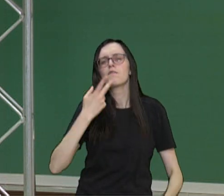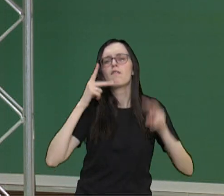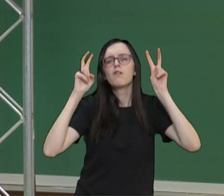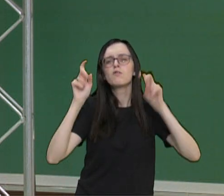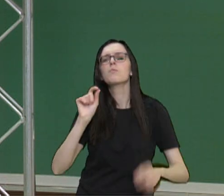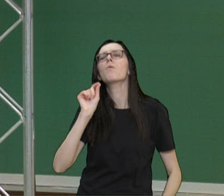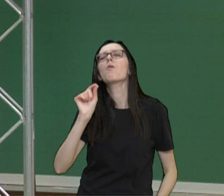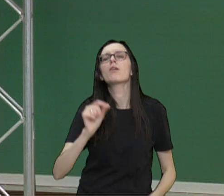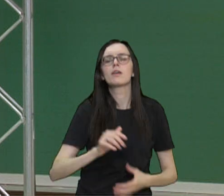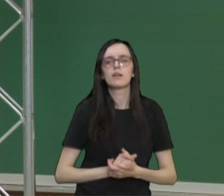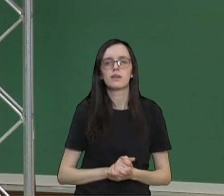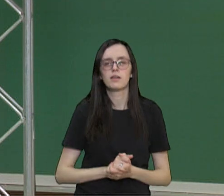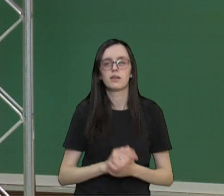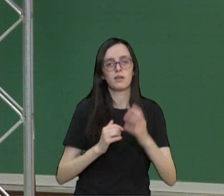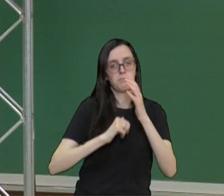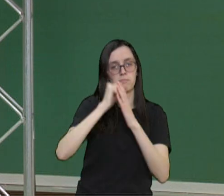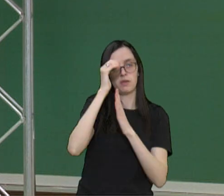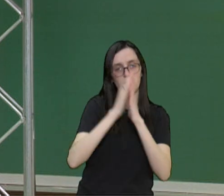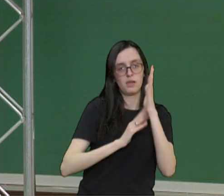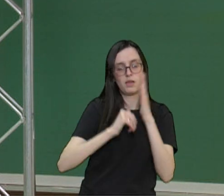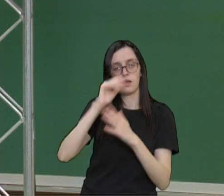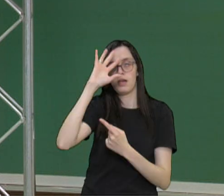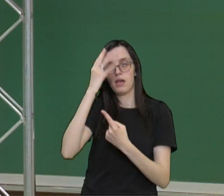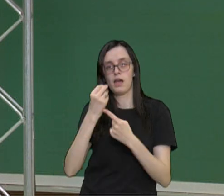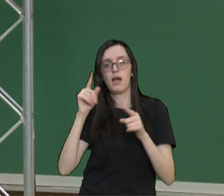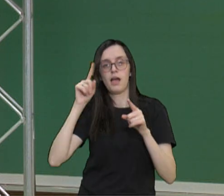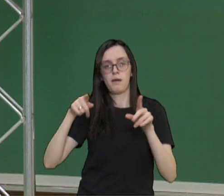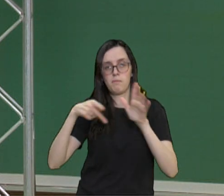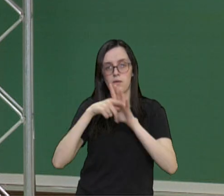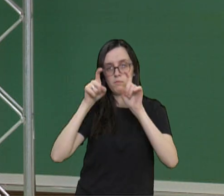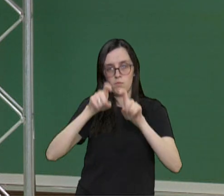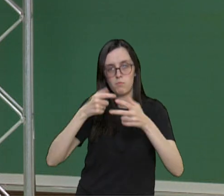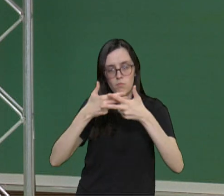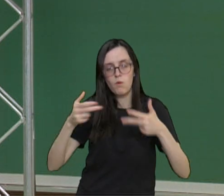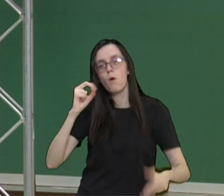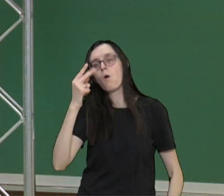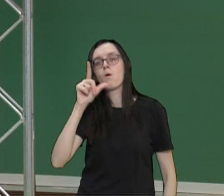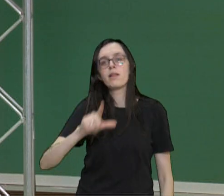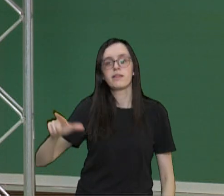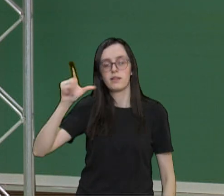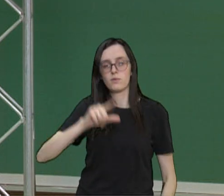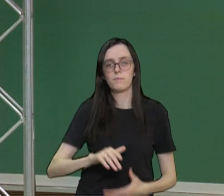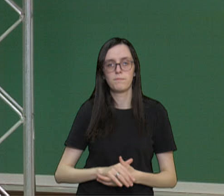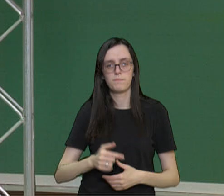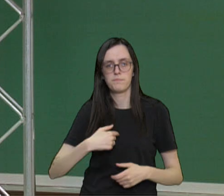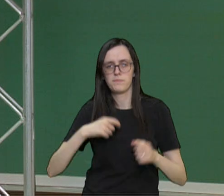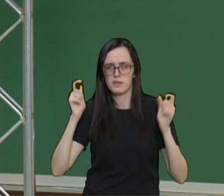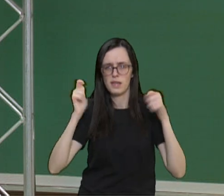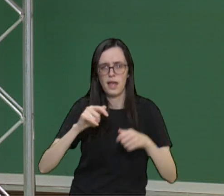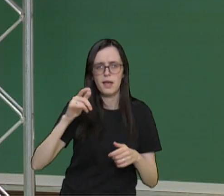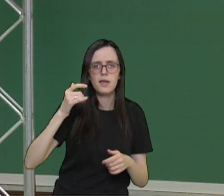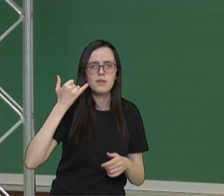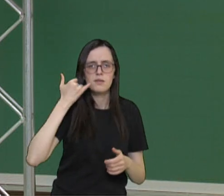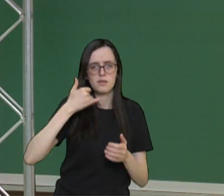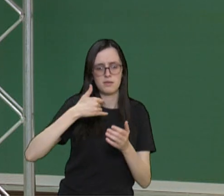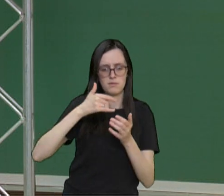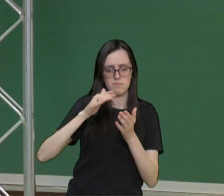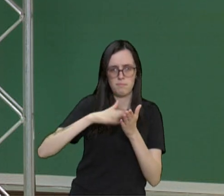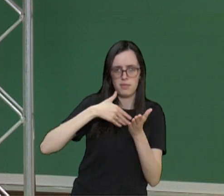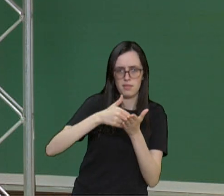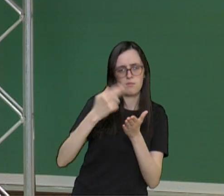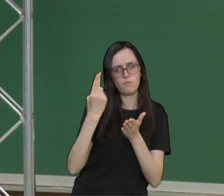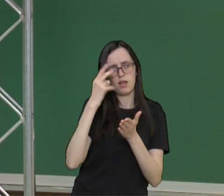de pintura, arte digital ou literatura? Eu posso pintar no celular? Só se for joguinho,